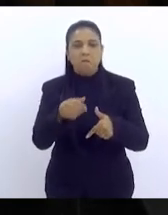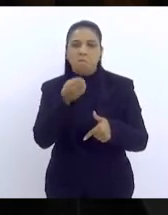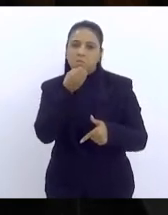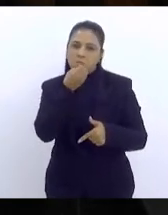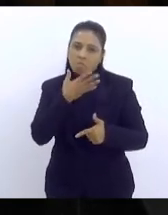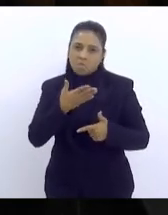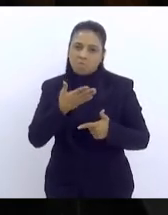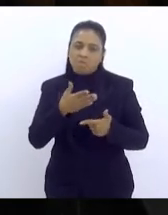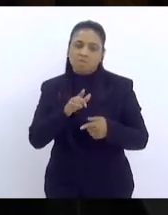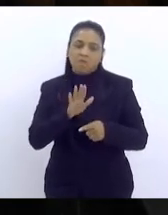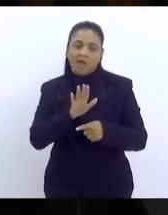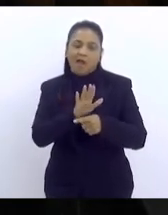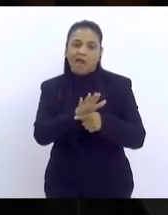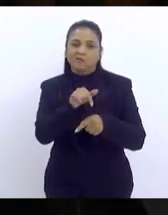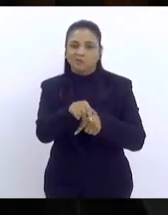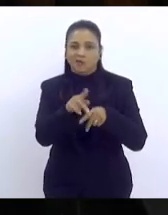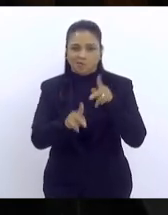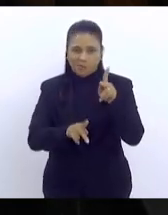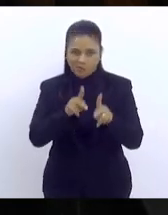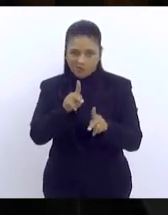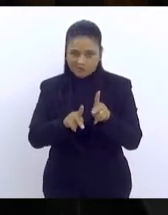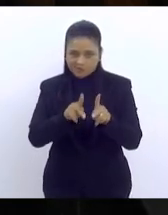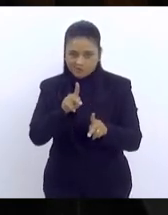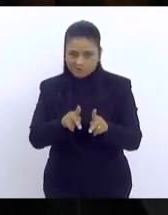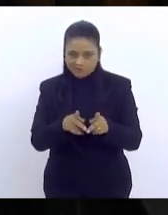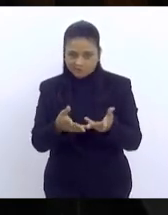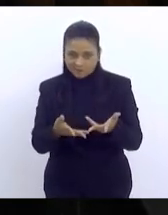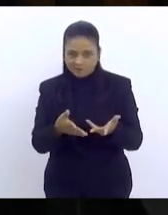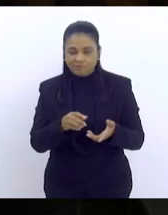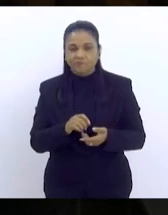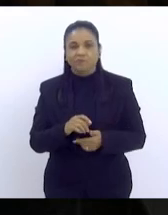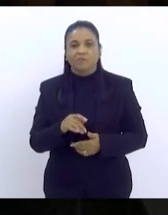benéficas a população Fluminense